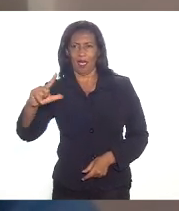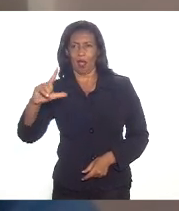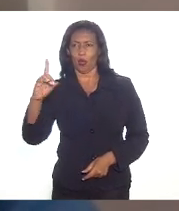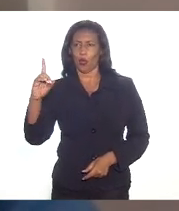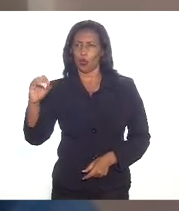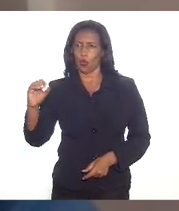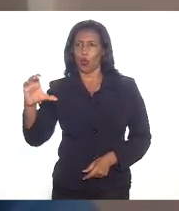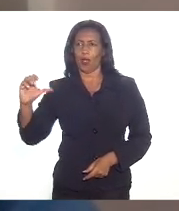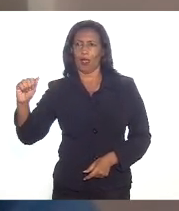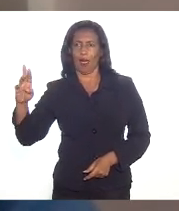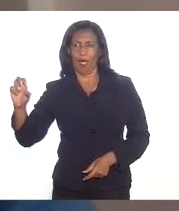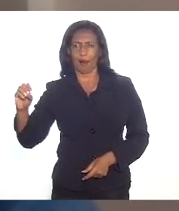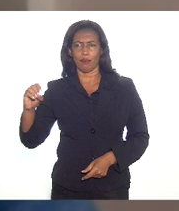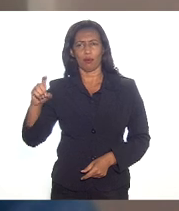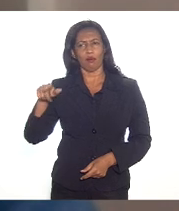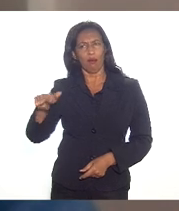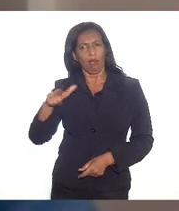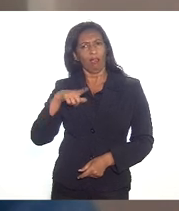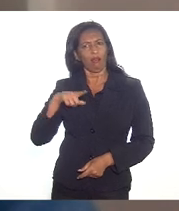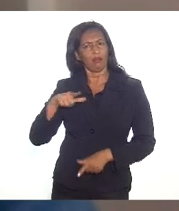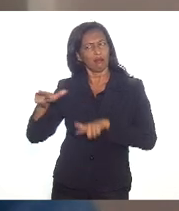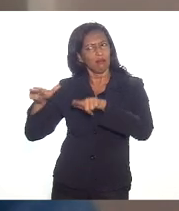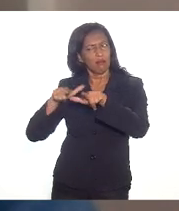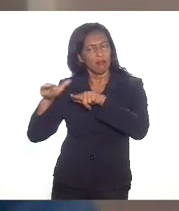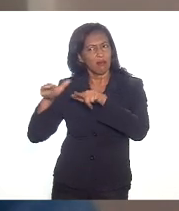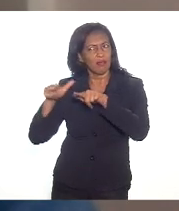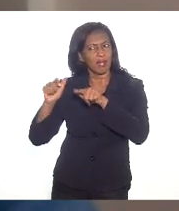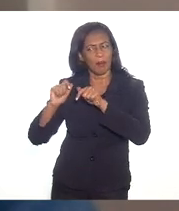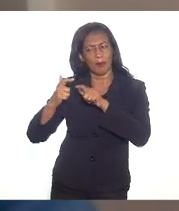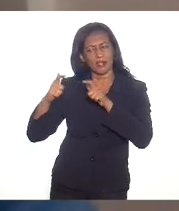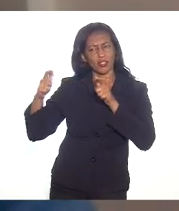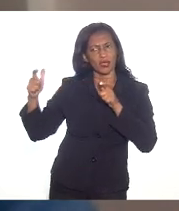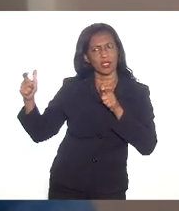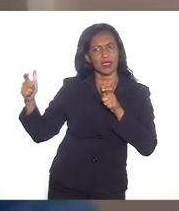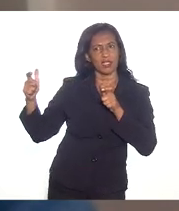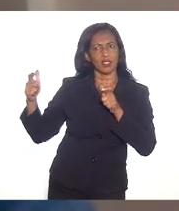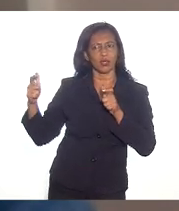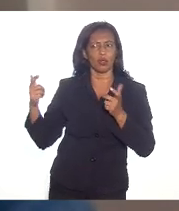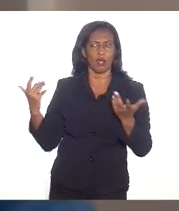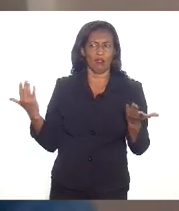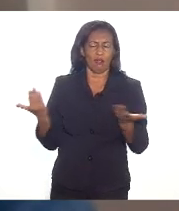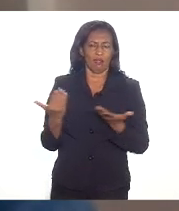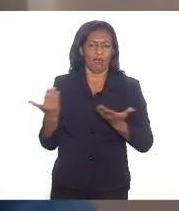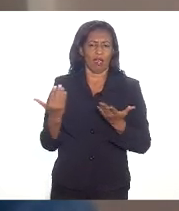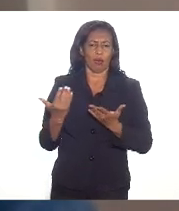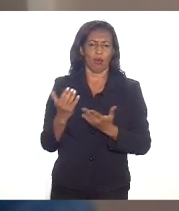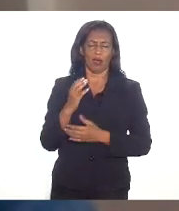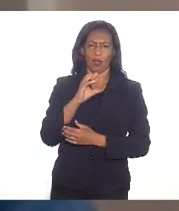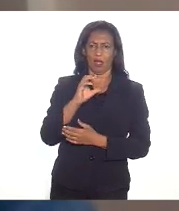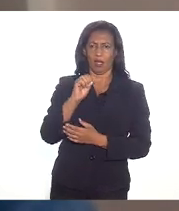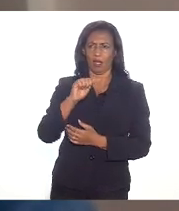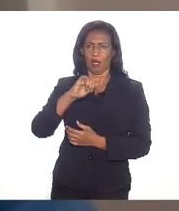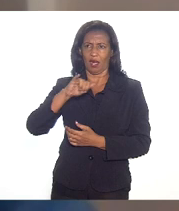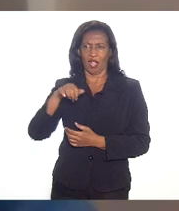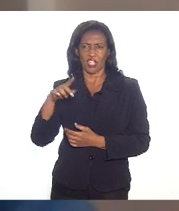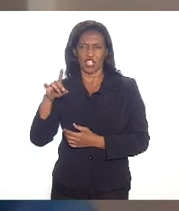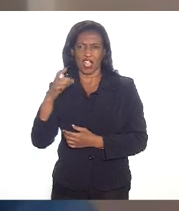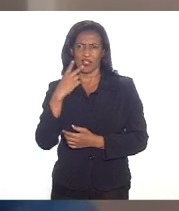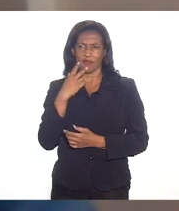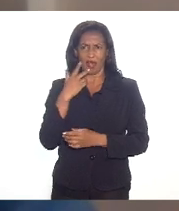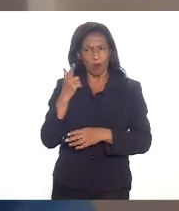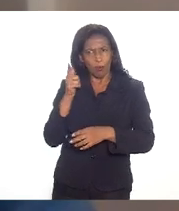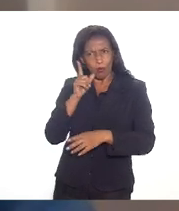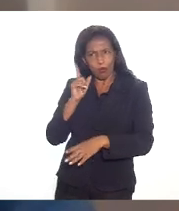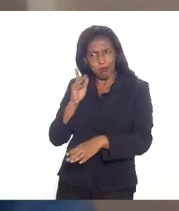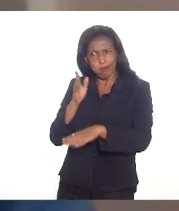nos microdados olhar, e, na verdade, agora no E-Social você vai ter a junção do CAGED com a RAIS e vai entrar emprego público, e a